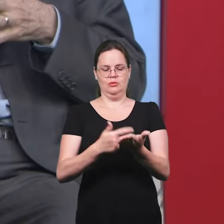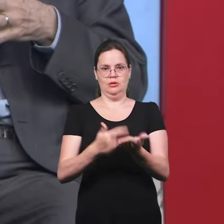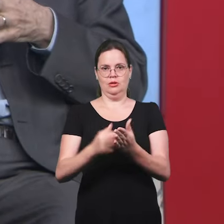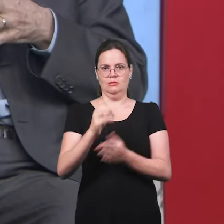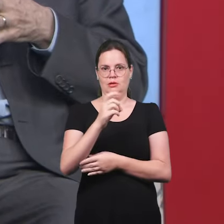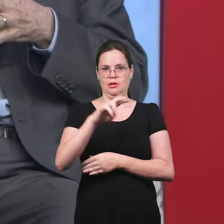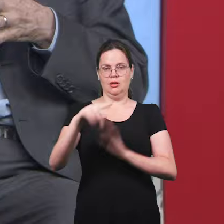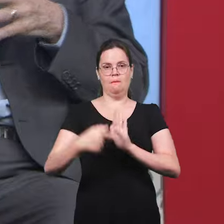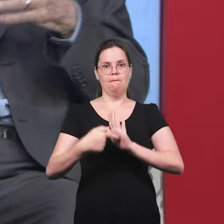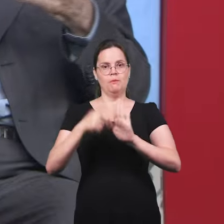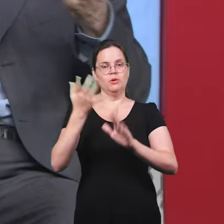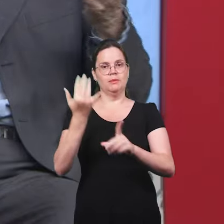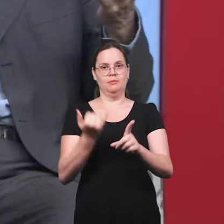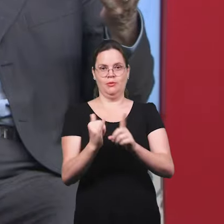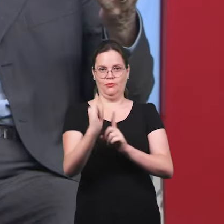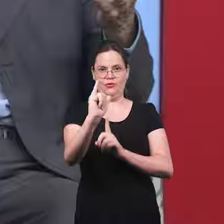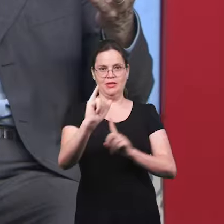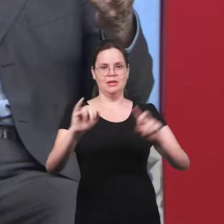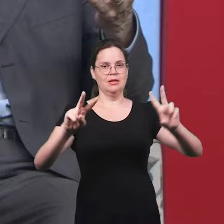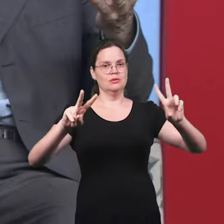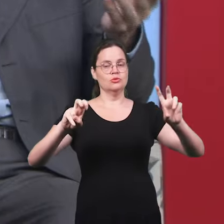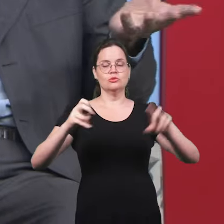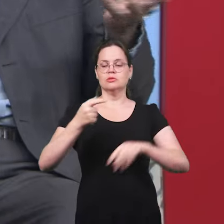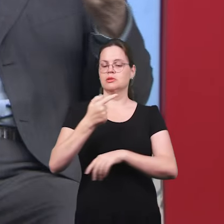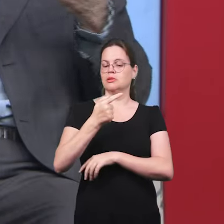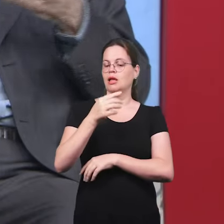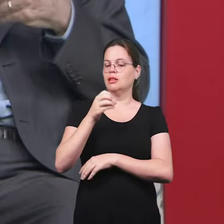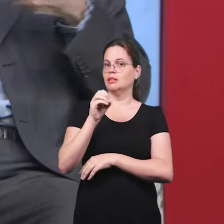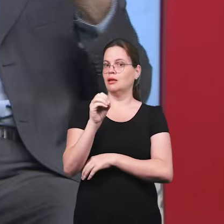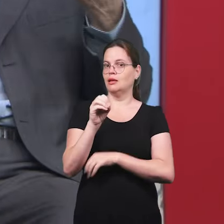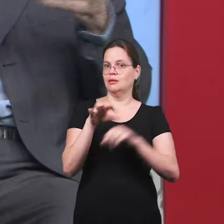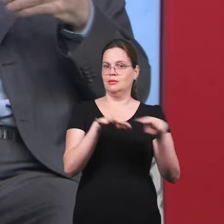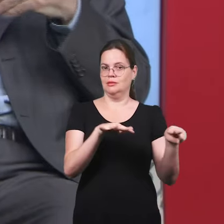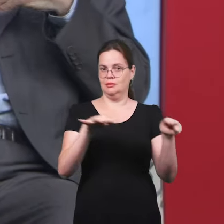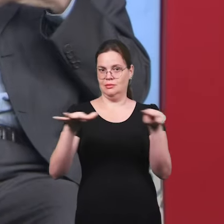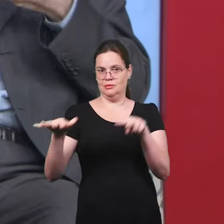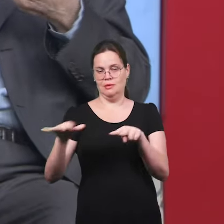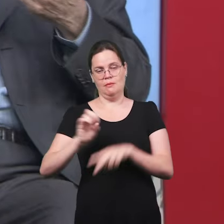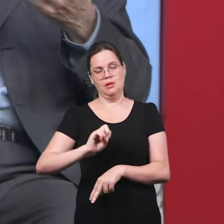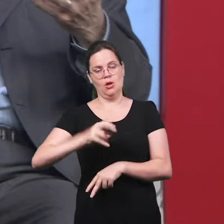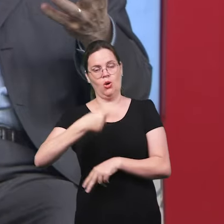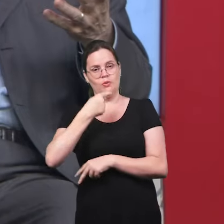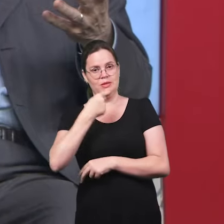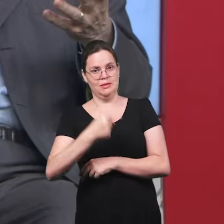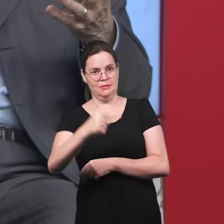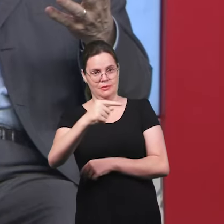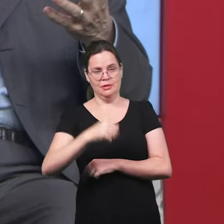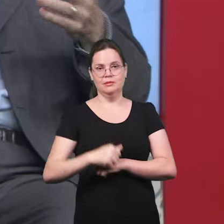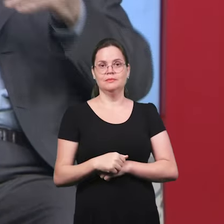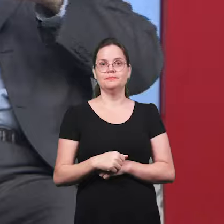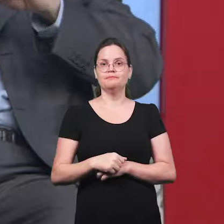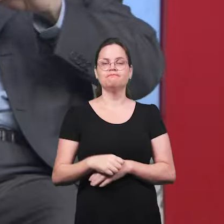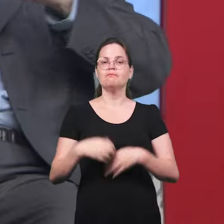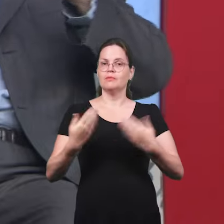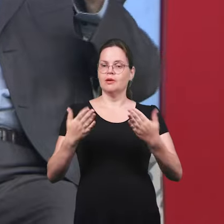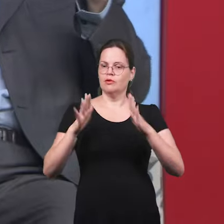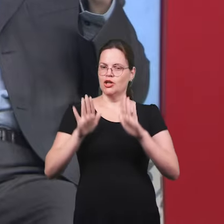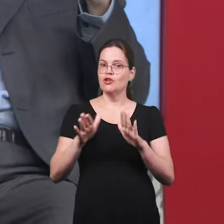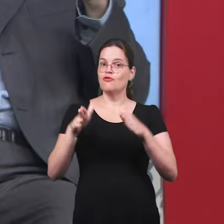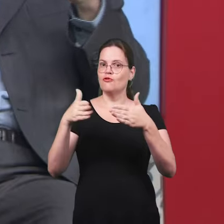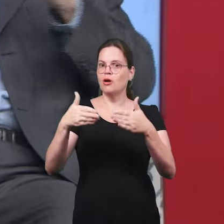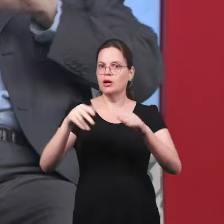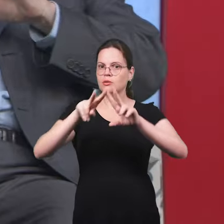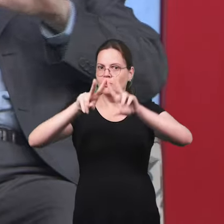Profeta Daniel. Essas 70 semanas foram buscadas e trazidas para este momento, de forma assim